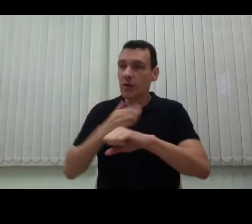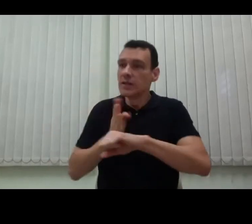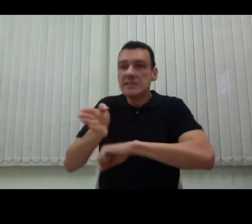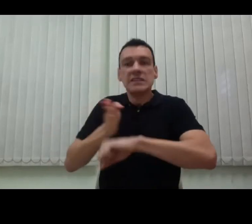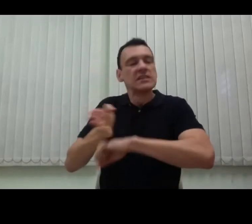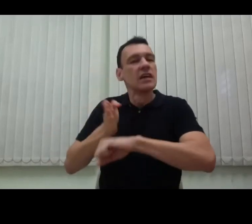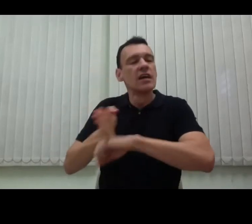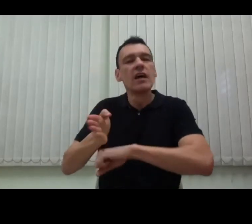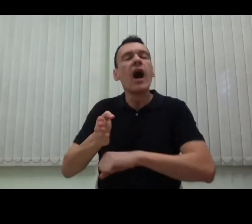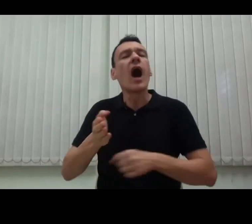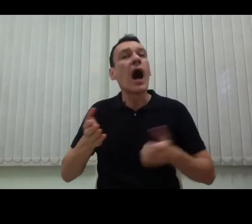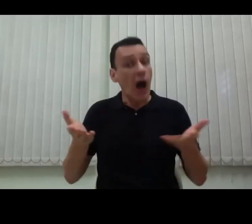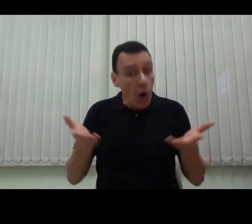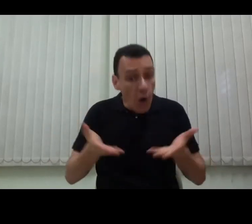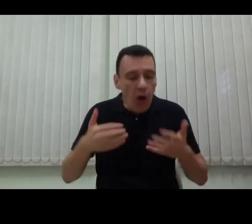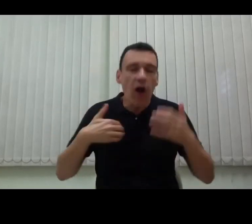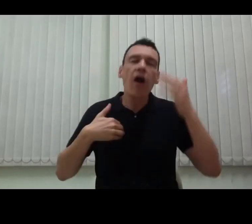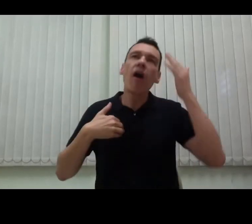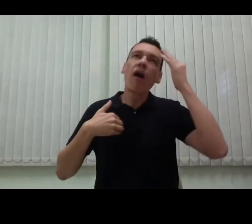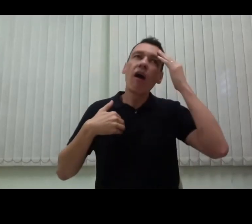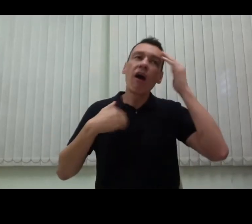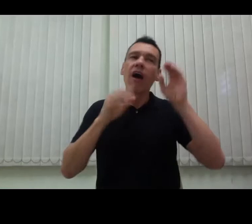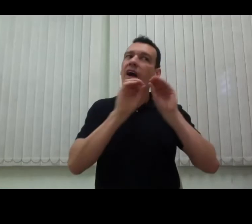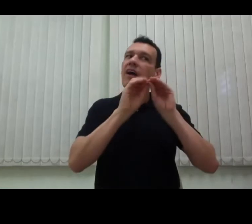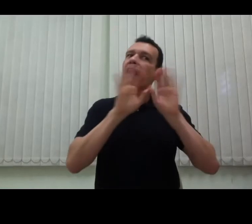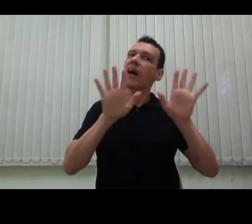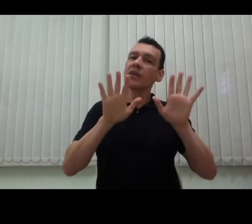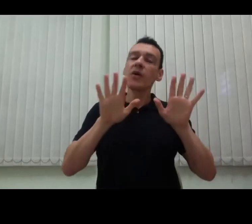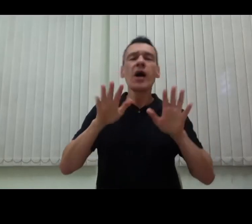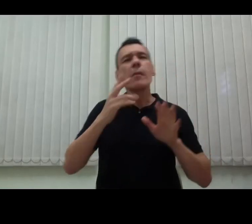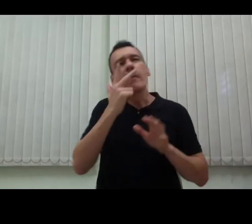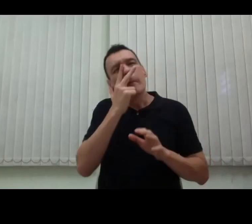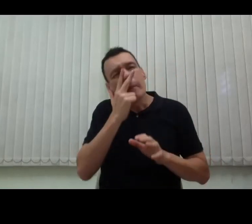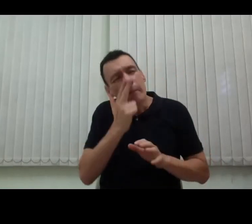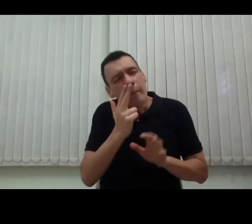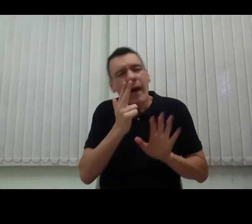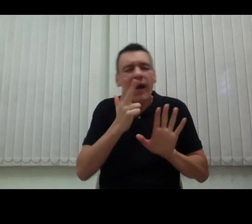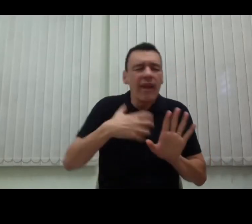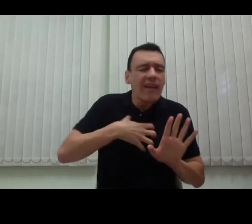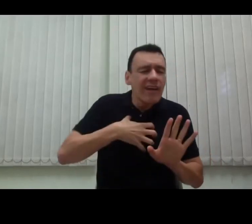uma biblioteca que eu raramente encontrava alguém naquele espaço.